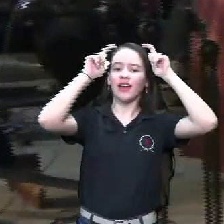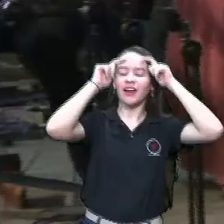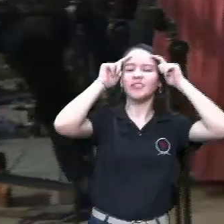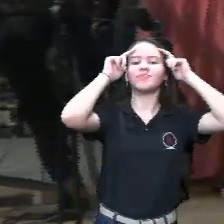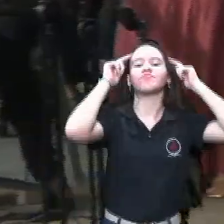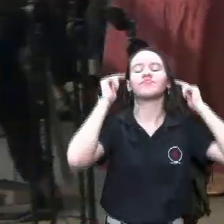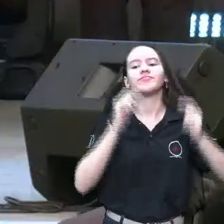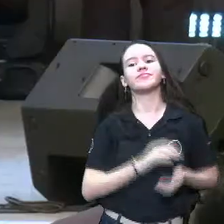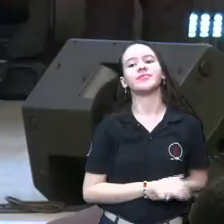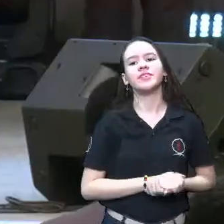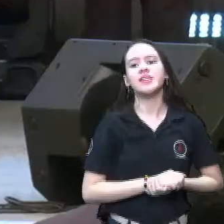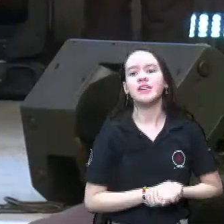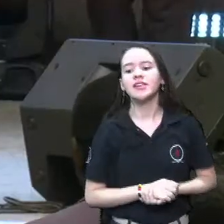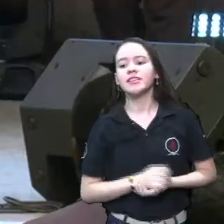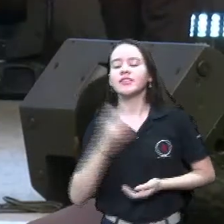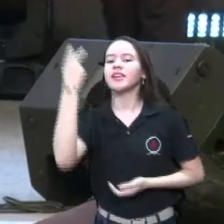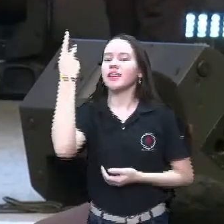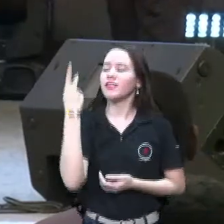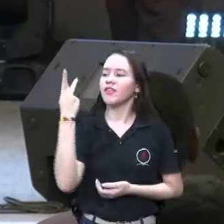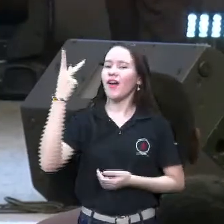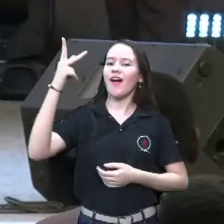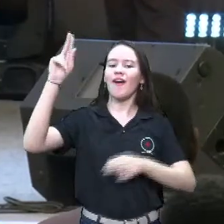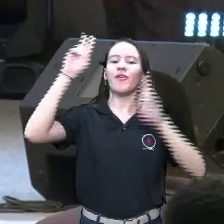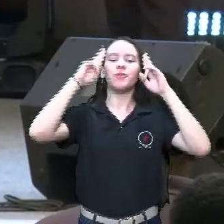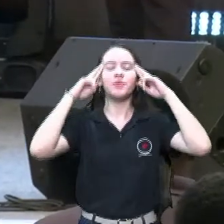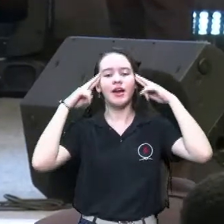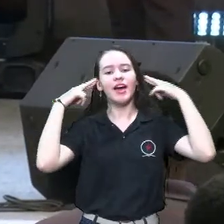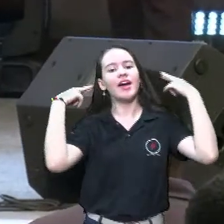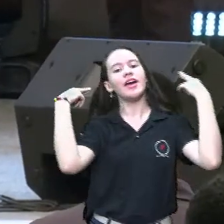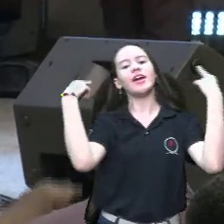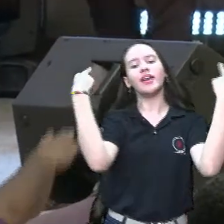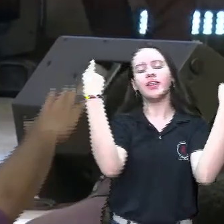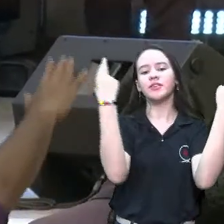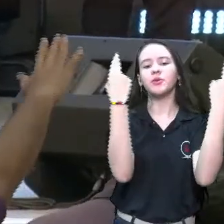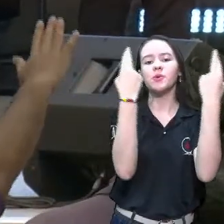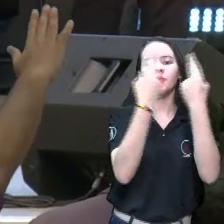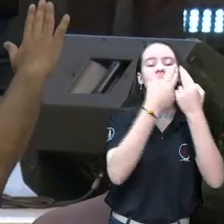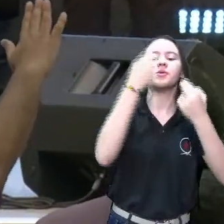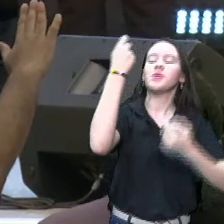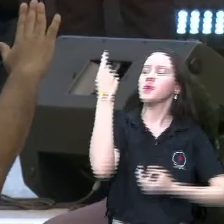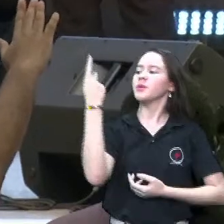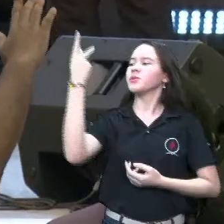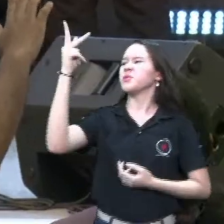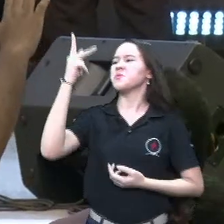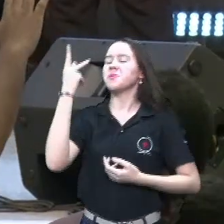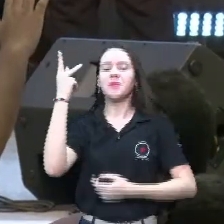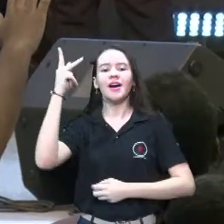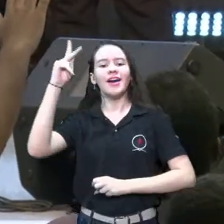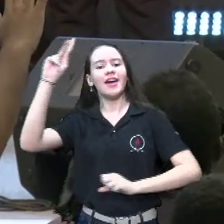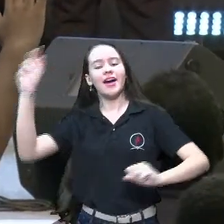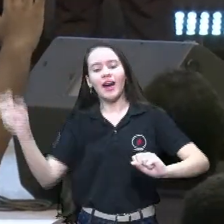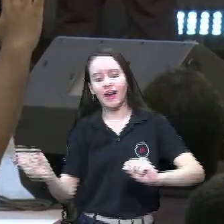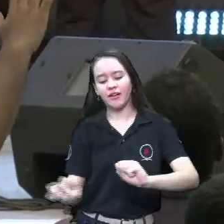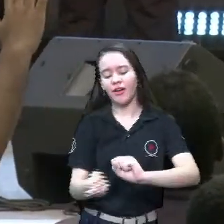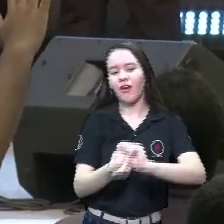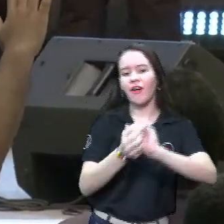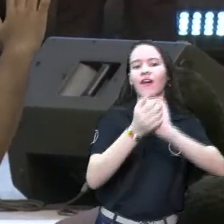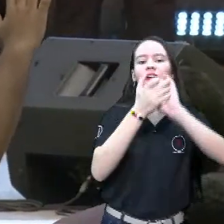reinará. Diga, teu é o reino. Teu é o reino, tu é